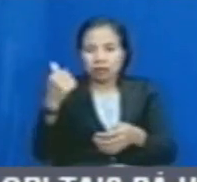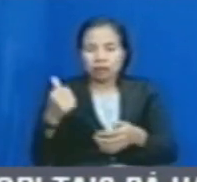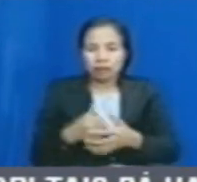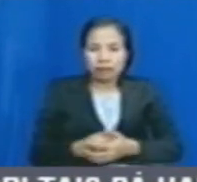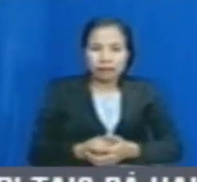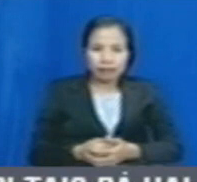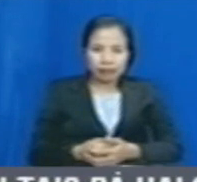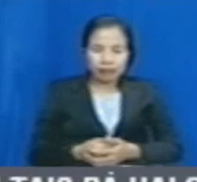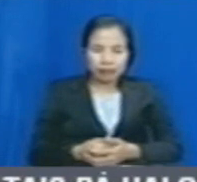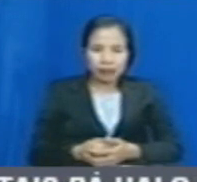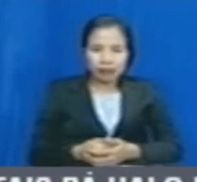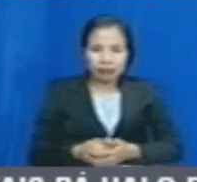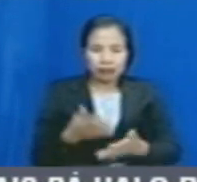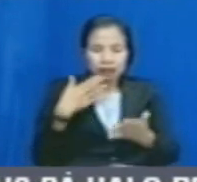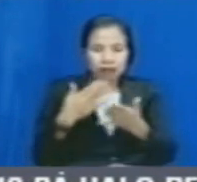ka senhor